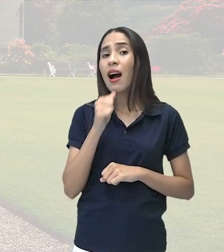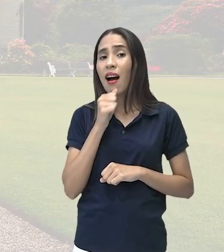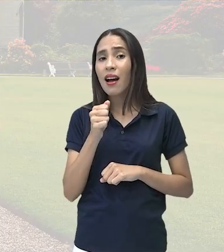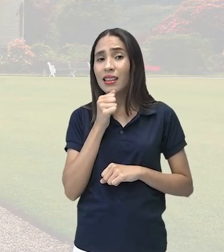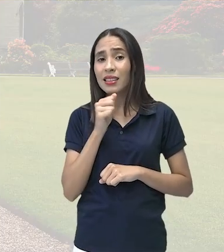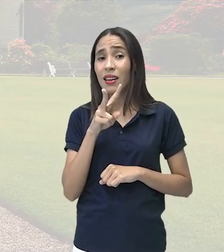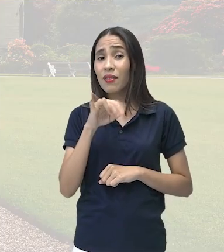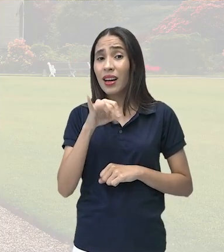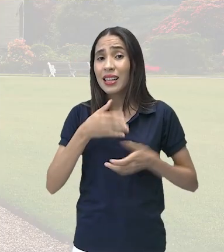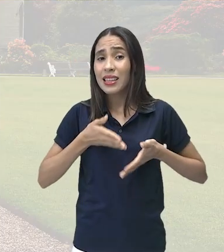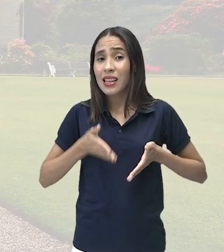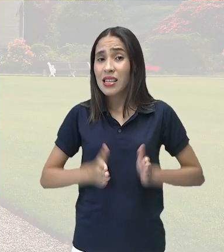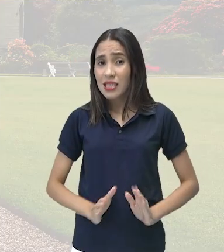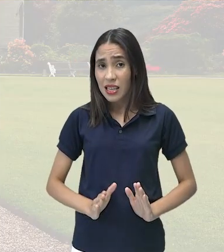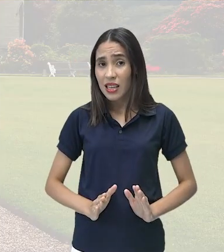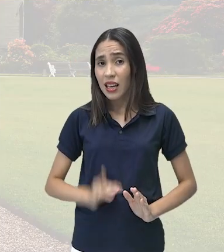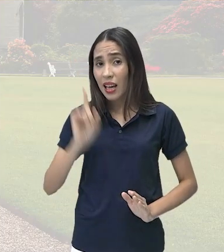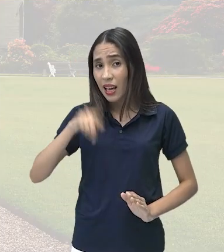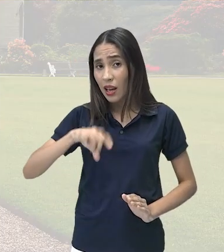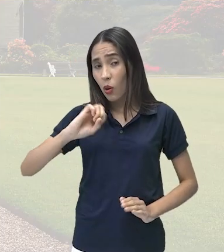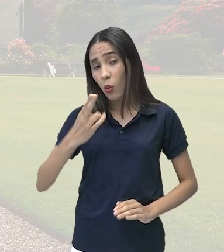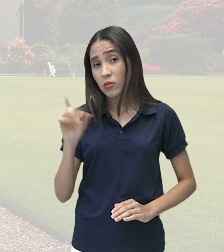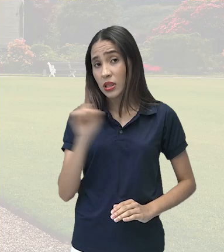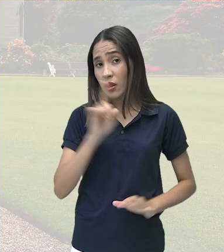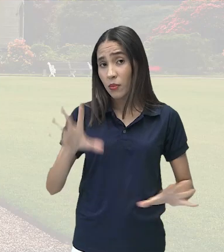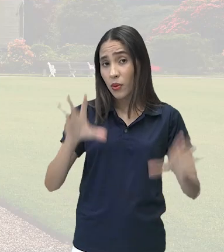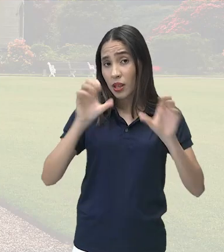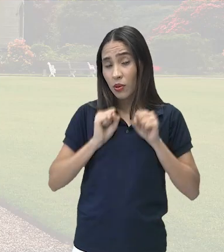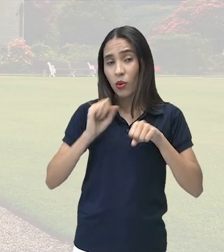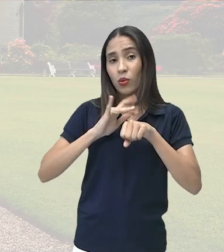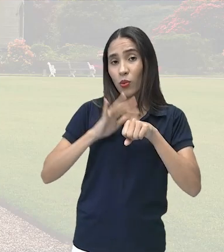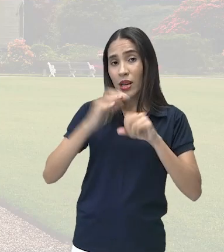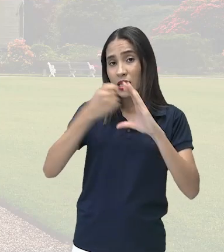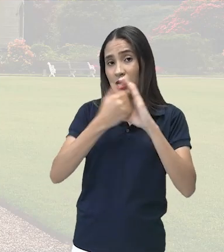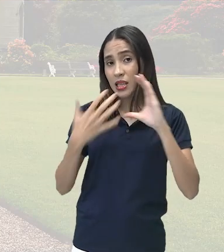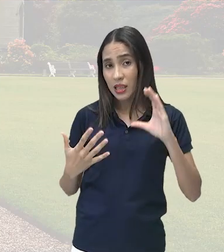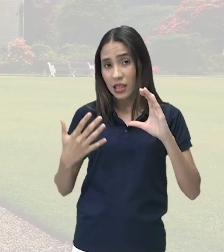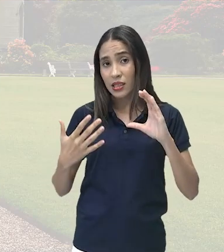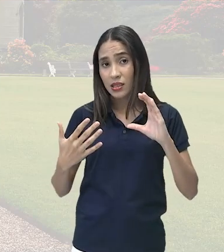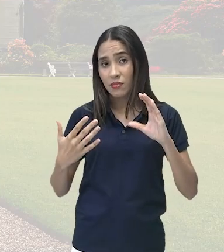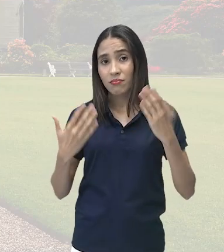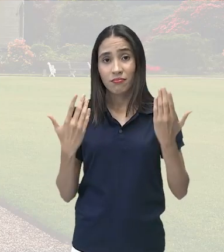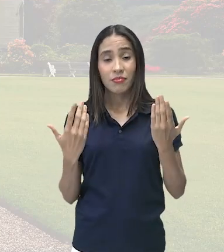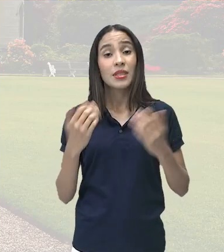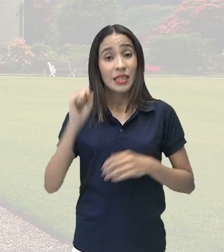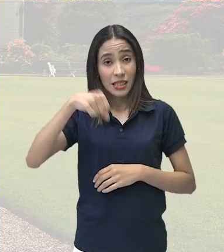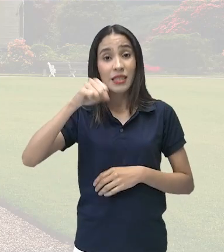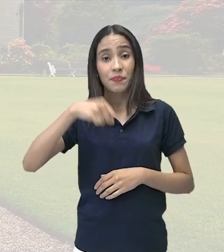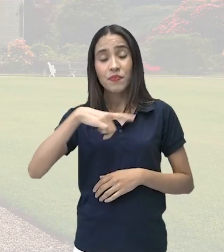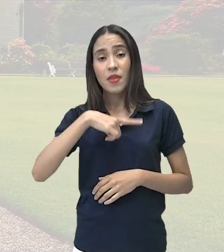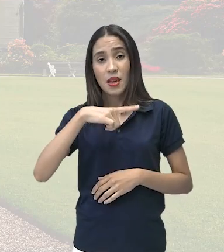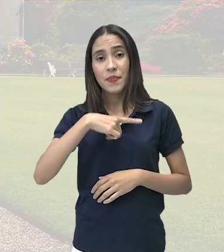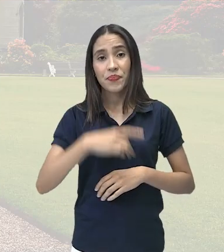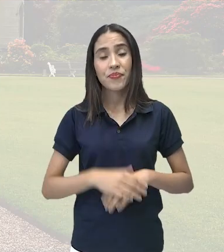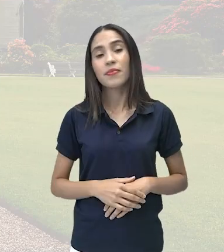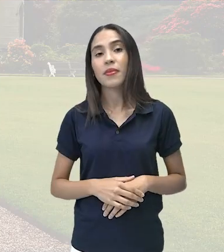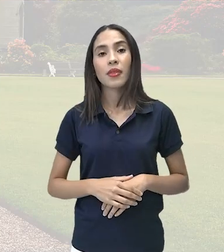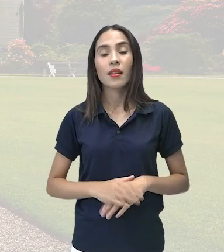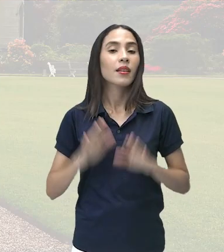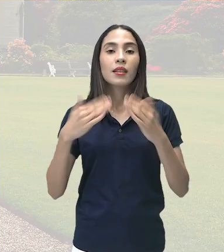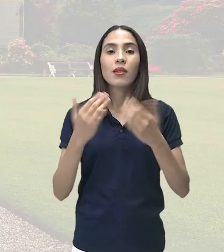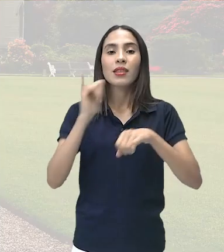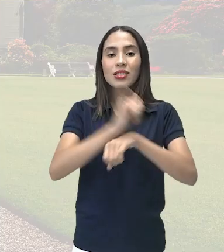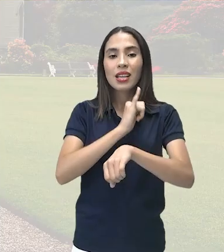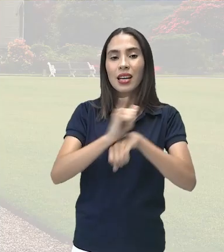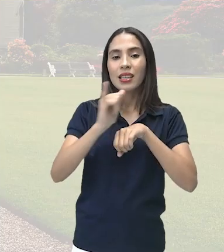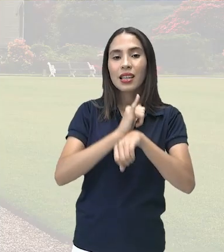que ainda vai nascer será ou não portador de uma certa característica? A resposta é sim.